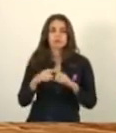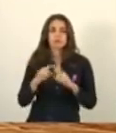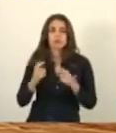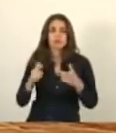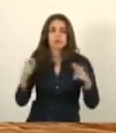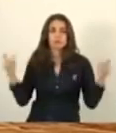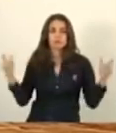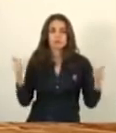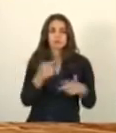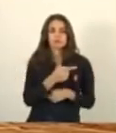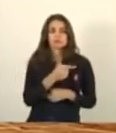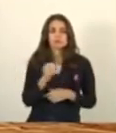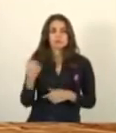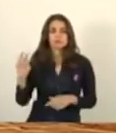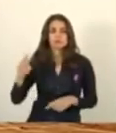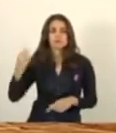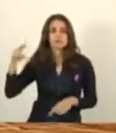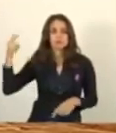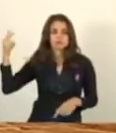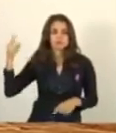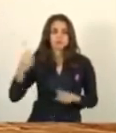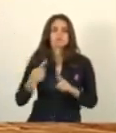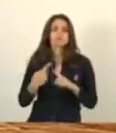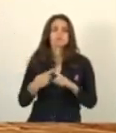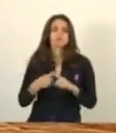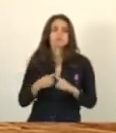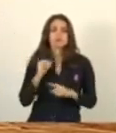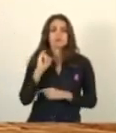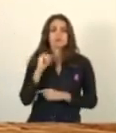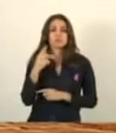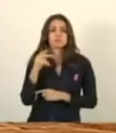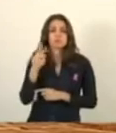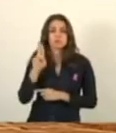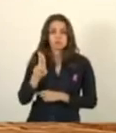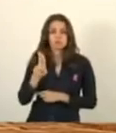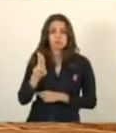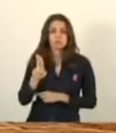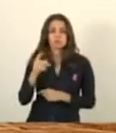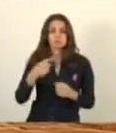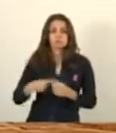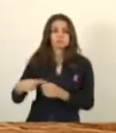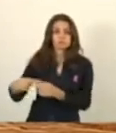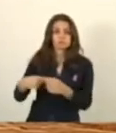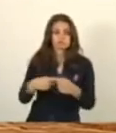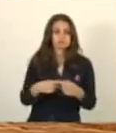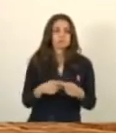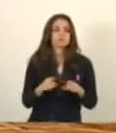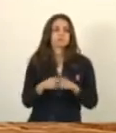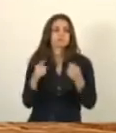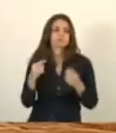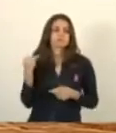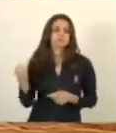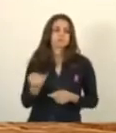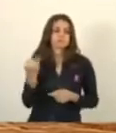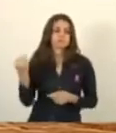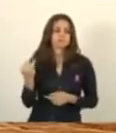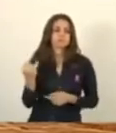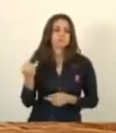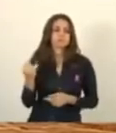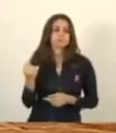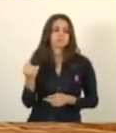mais de 700 vezes a cobrança do IPTU daqueles moradores. Então, é importante